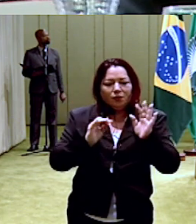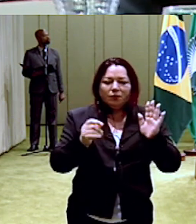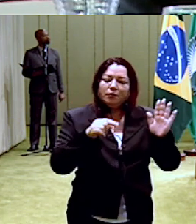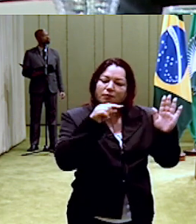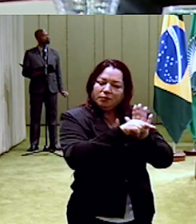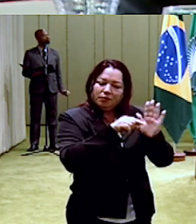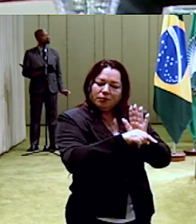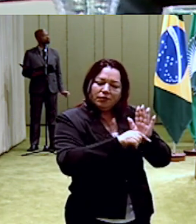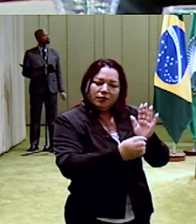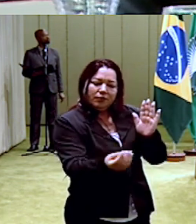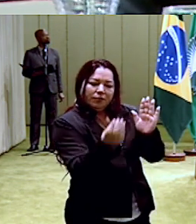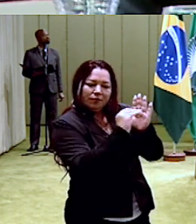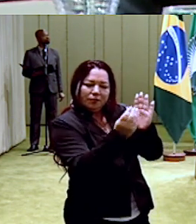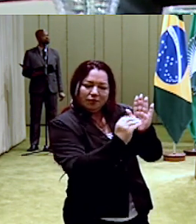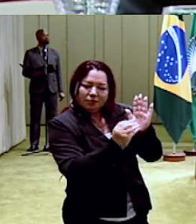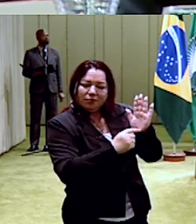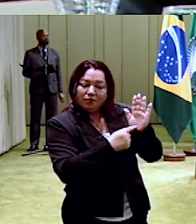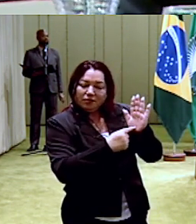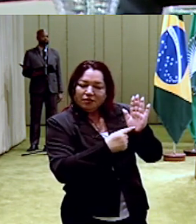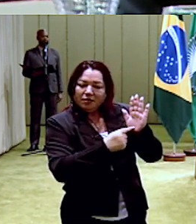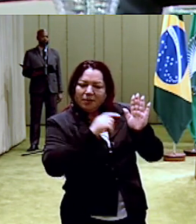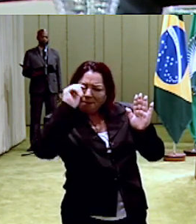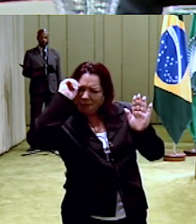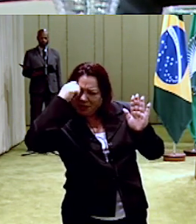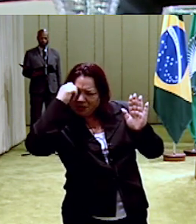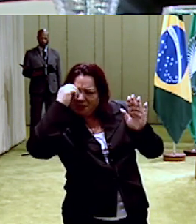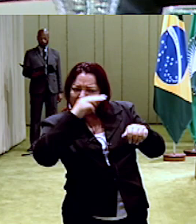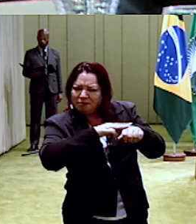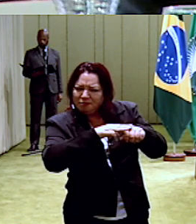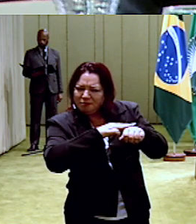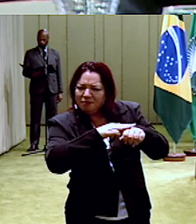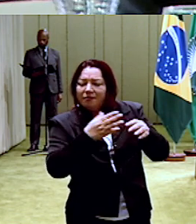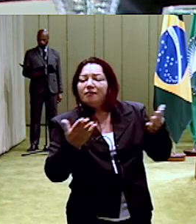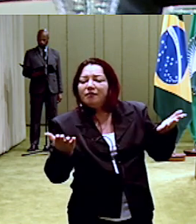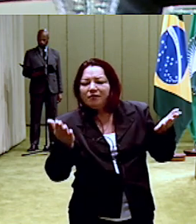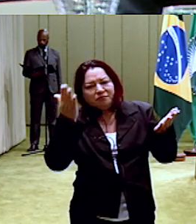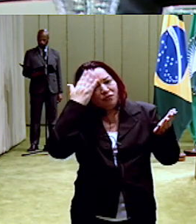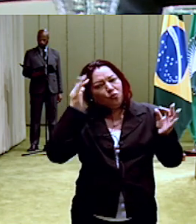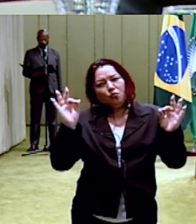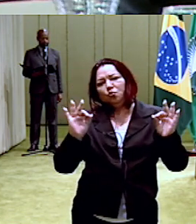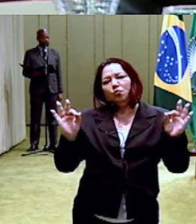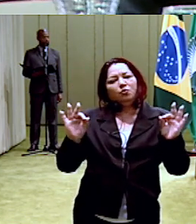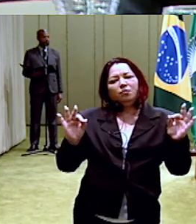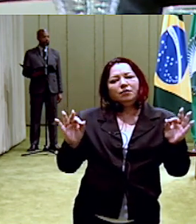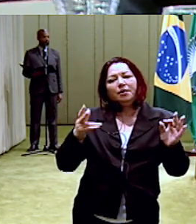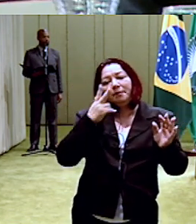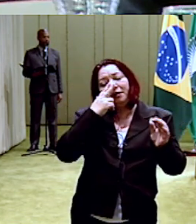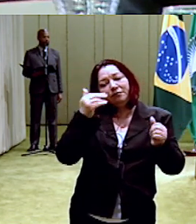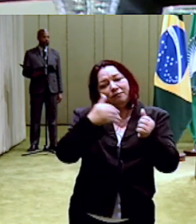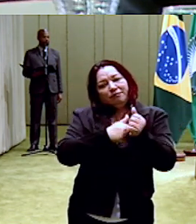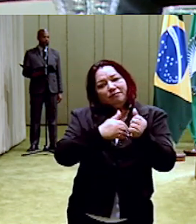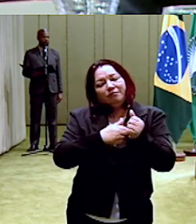formulação da classificação para justamente não induzir a esse quadro que às vezes é muito mais preocupante do que a gente imagina,